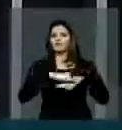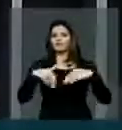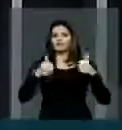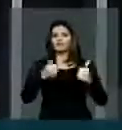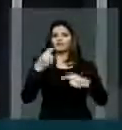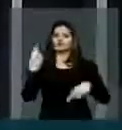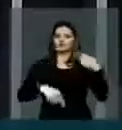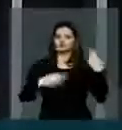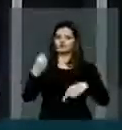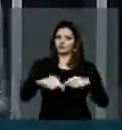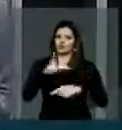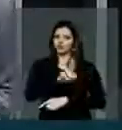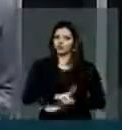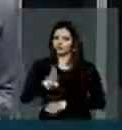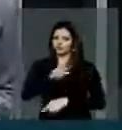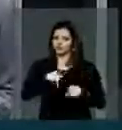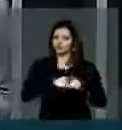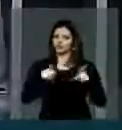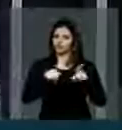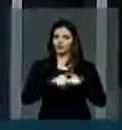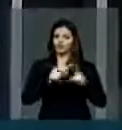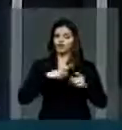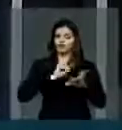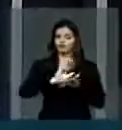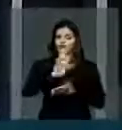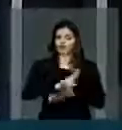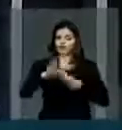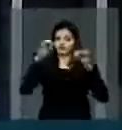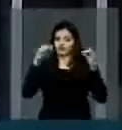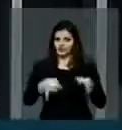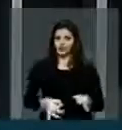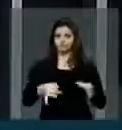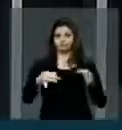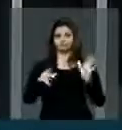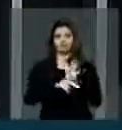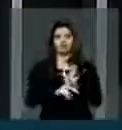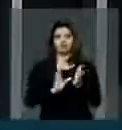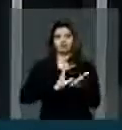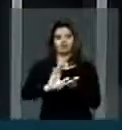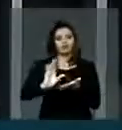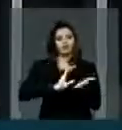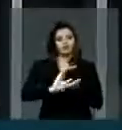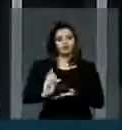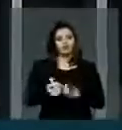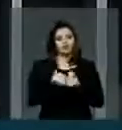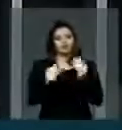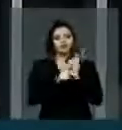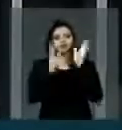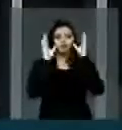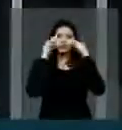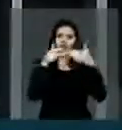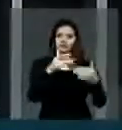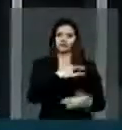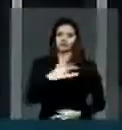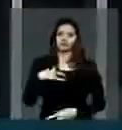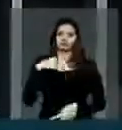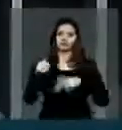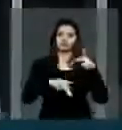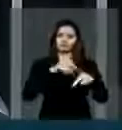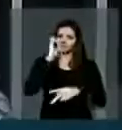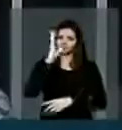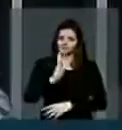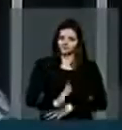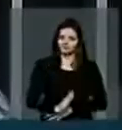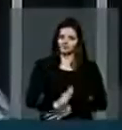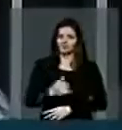discussão sobre o uso e a aplicação correta desses recursos na saúde pública do nosso